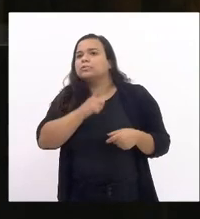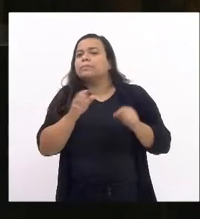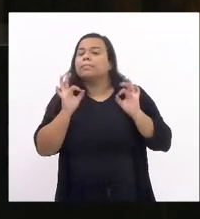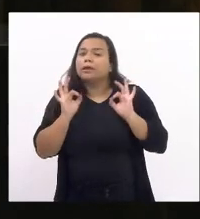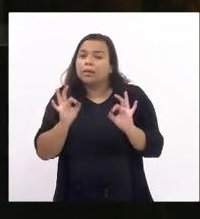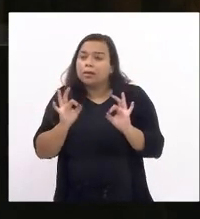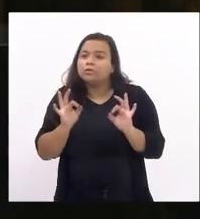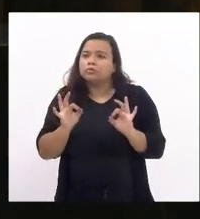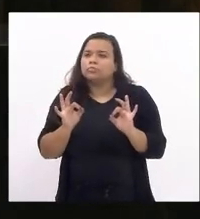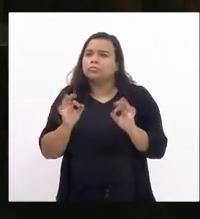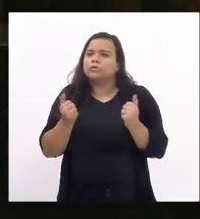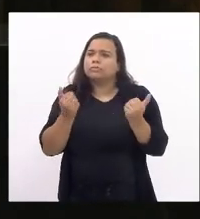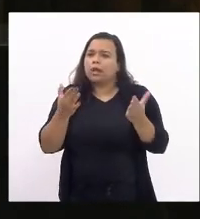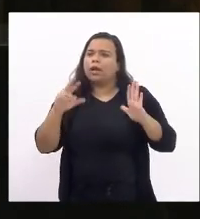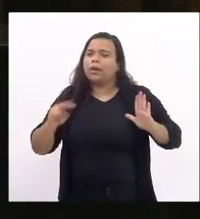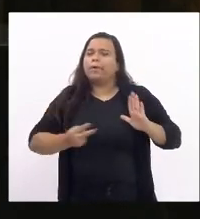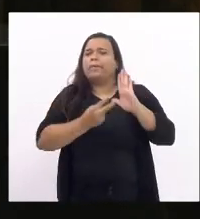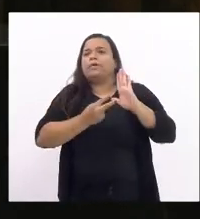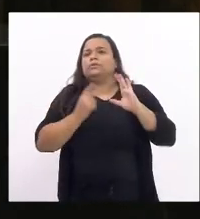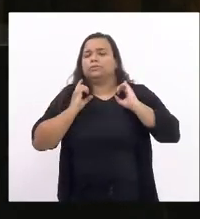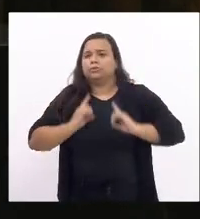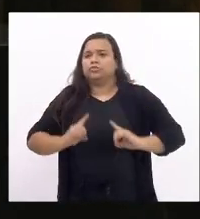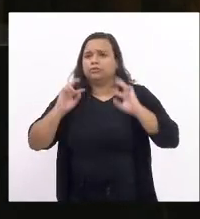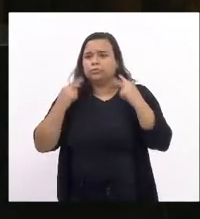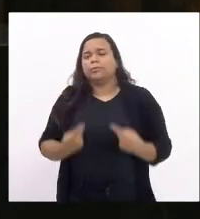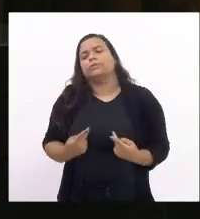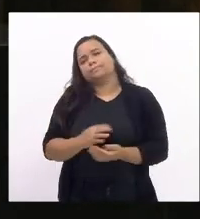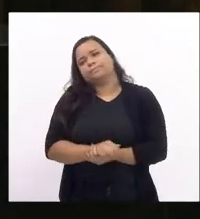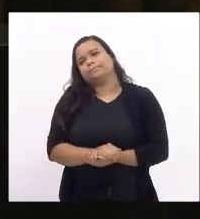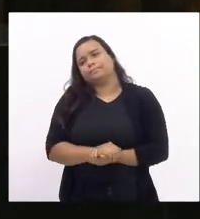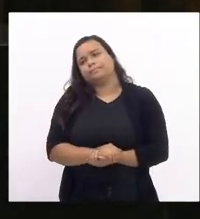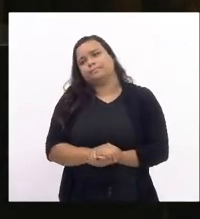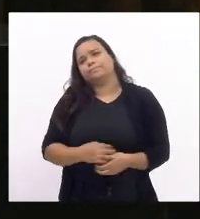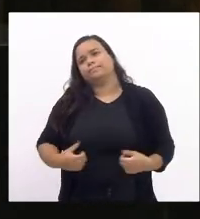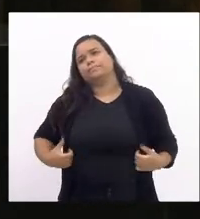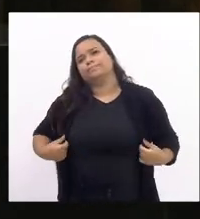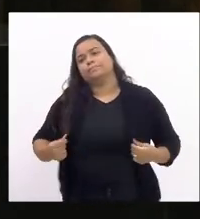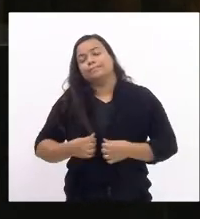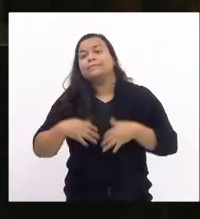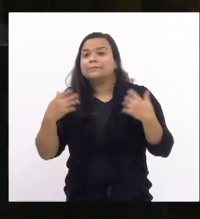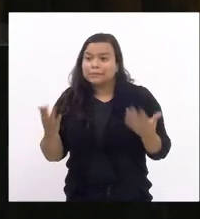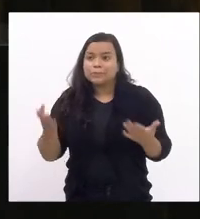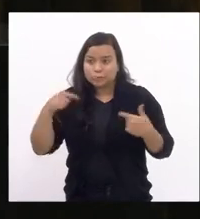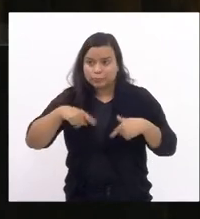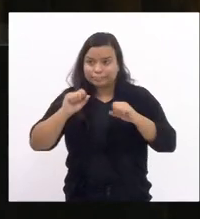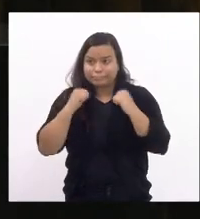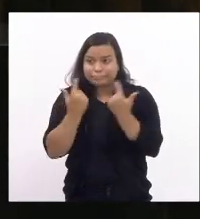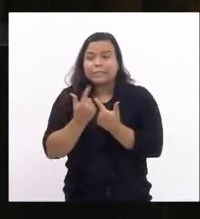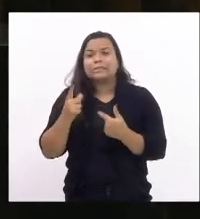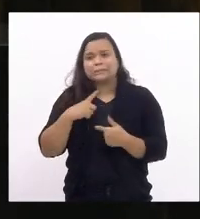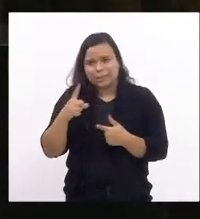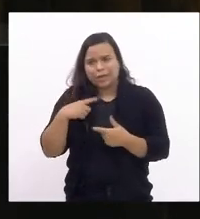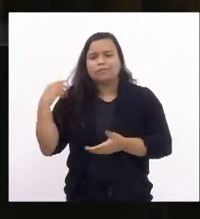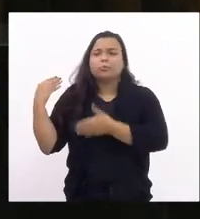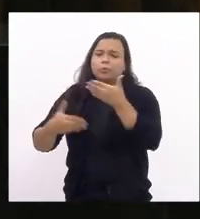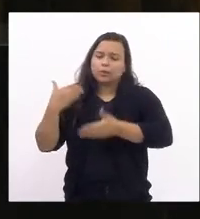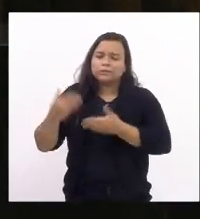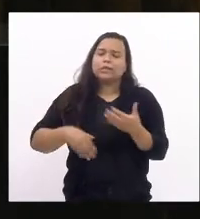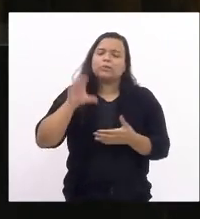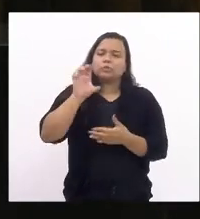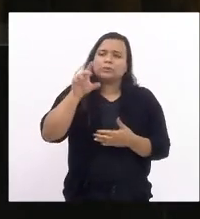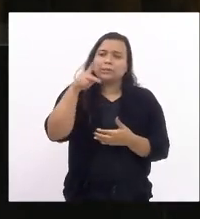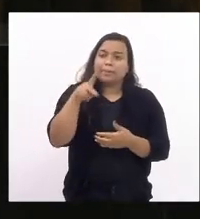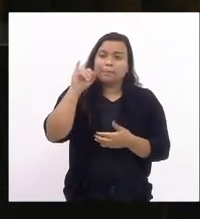sejam reconhecidas na sua dignidade humana. Então, essa casa aqui viveu um processo de CPI em 2011